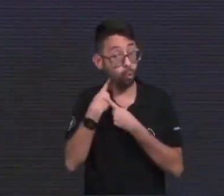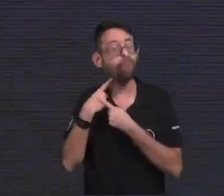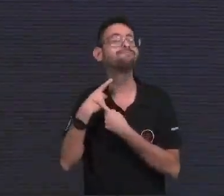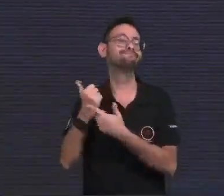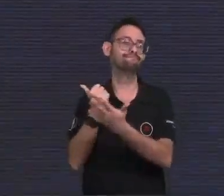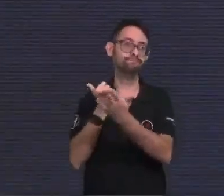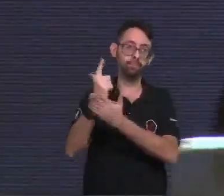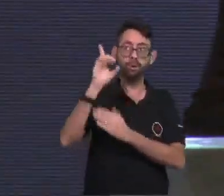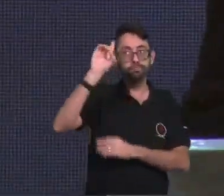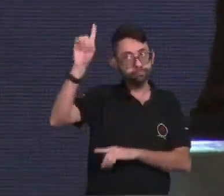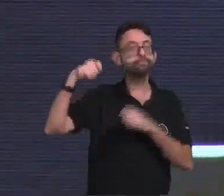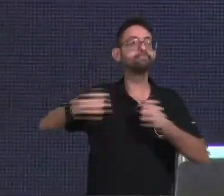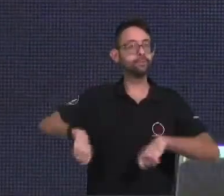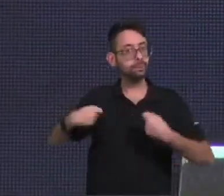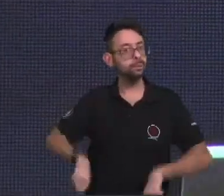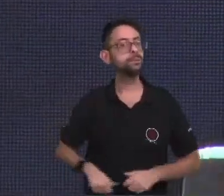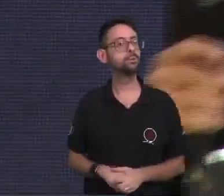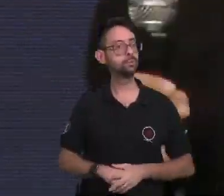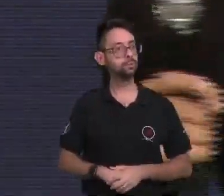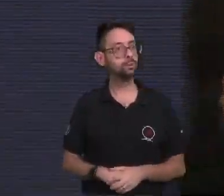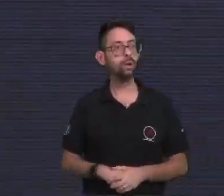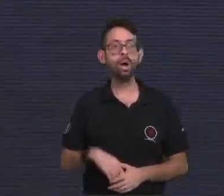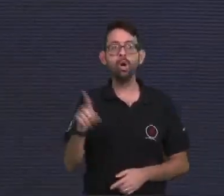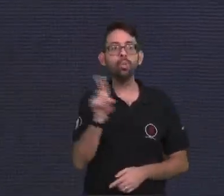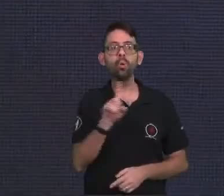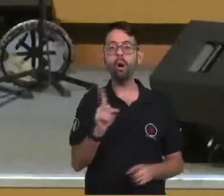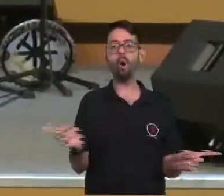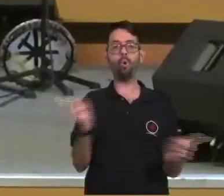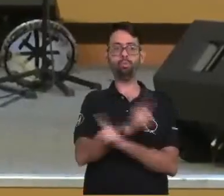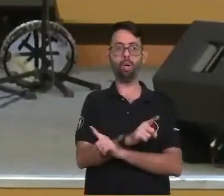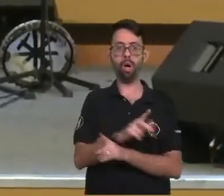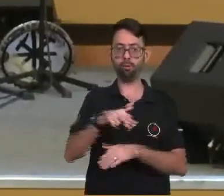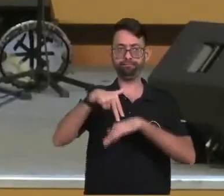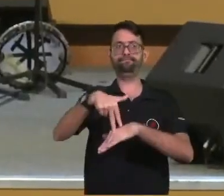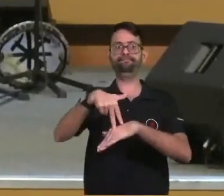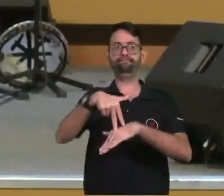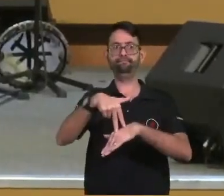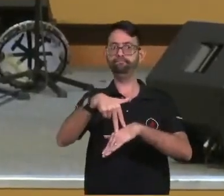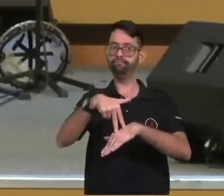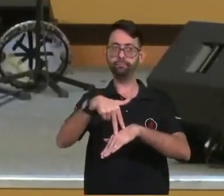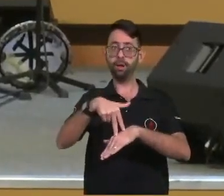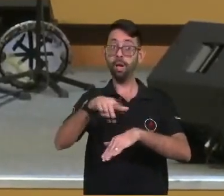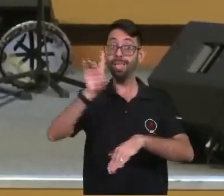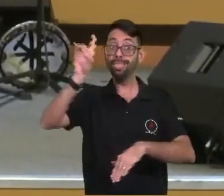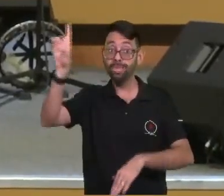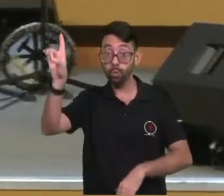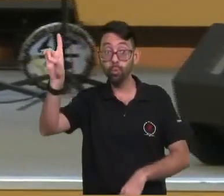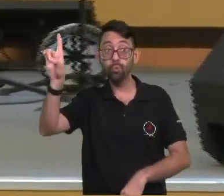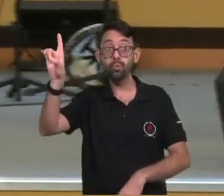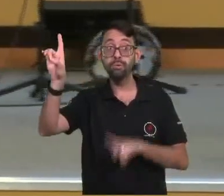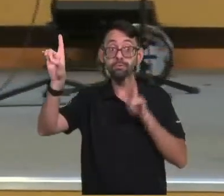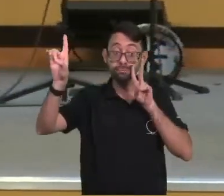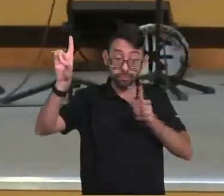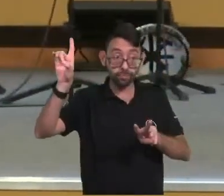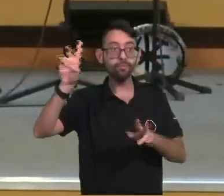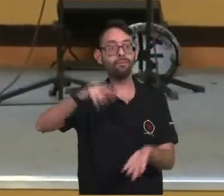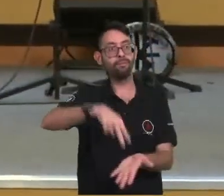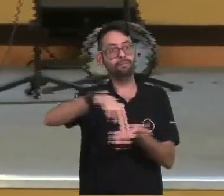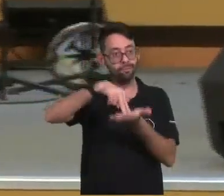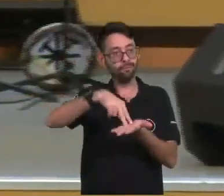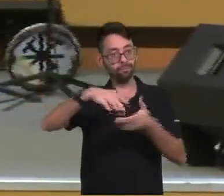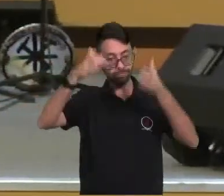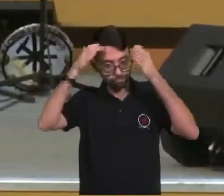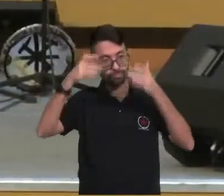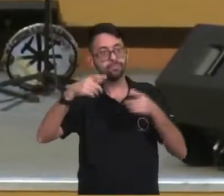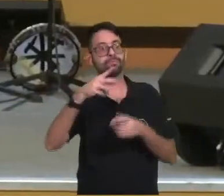Jesus. Não, querido, é postura, posicionamento. É isso que esse cara está fazendo. No capítulo 32, se levanta